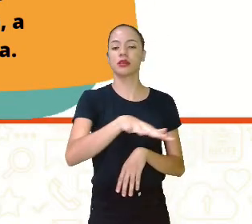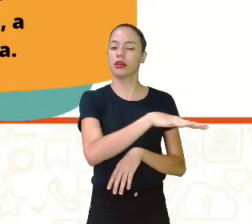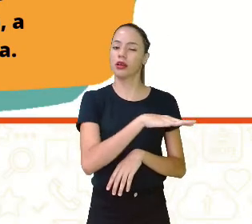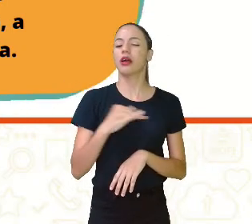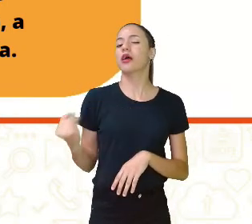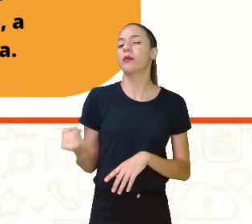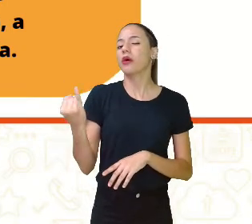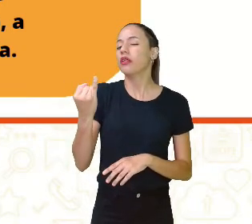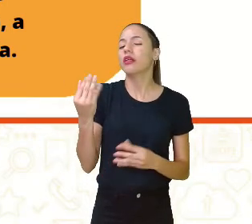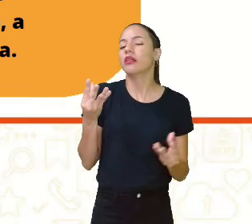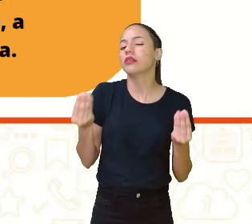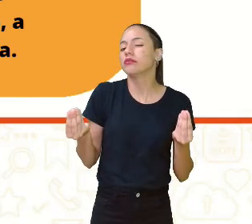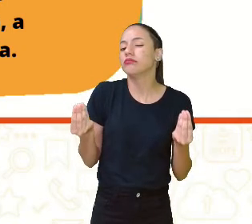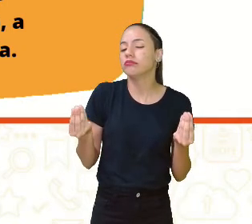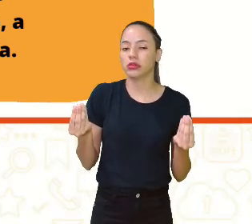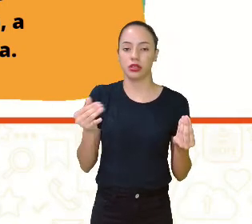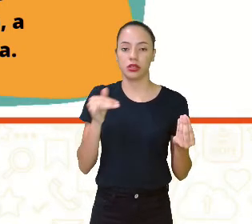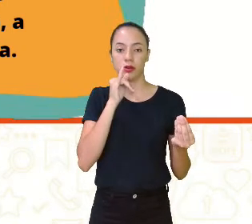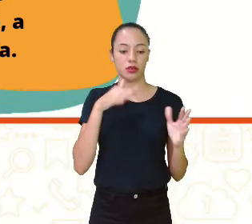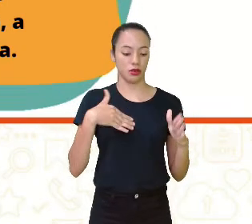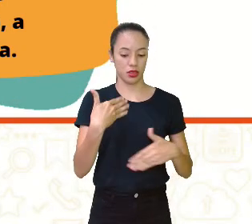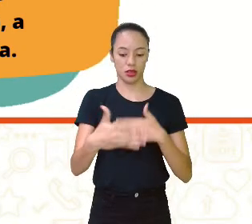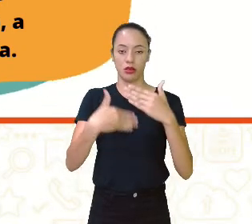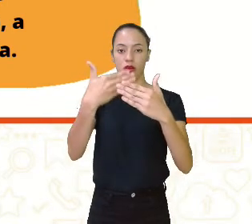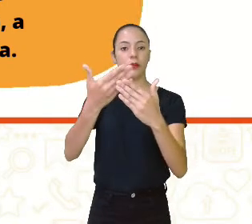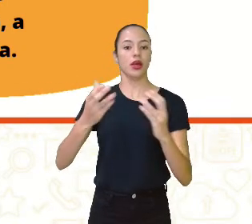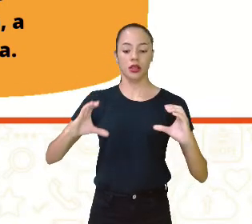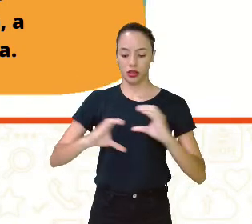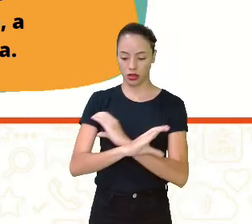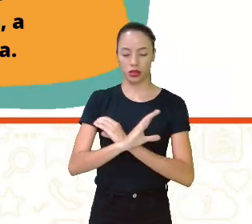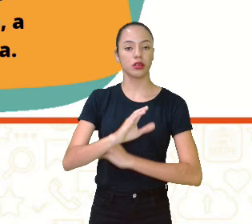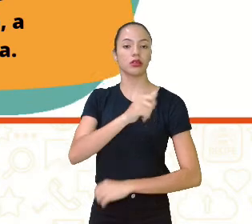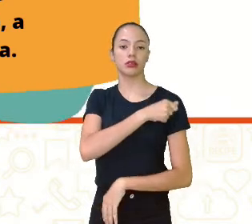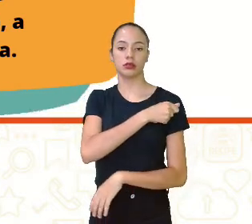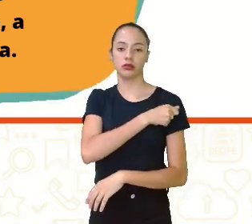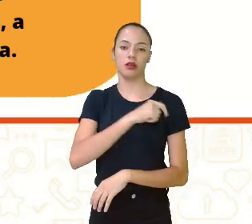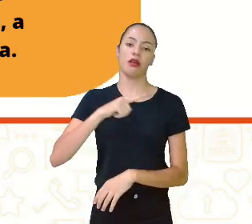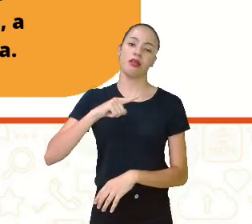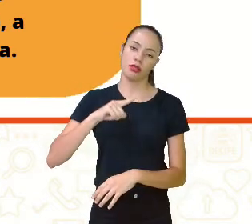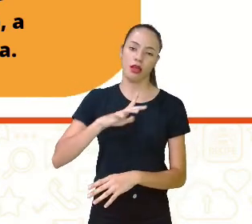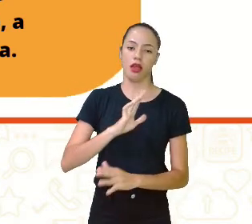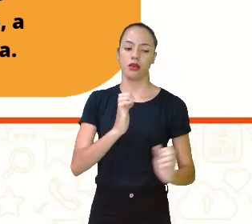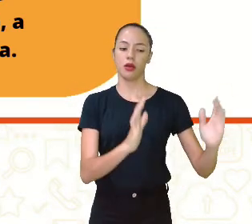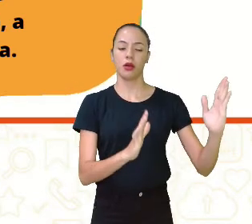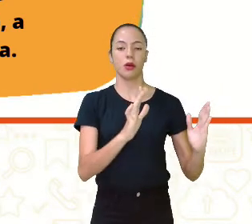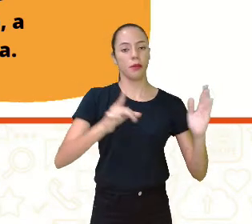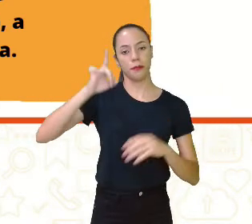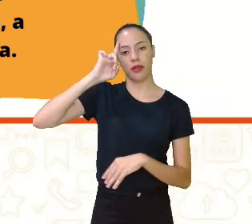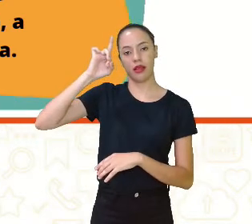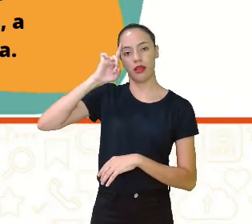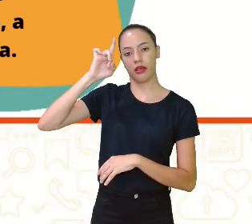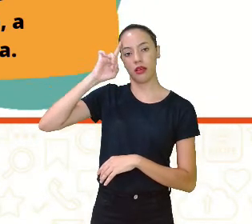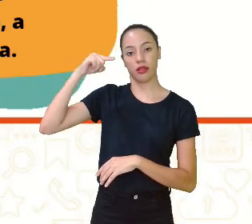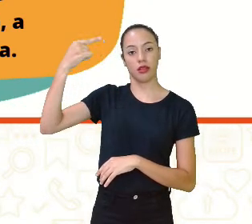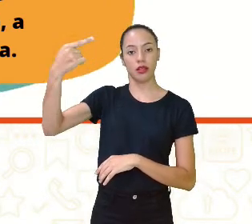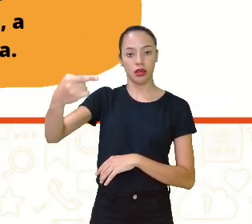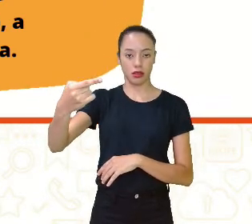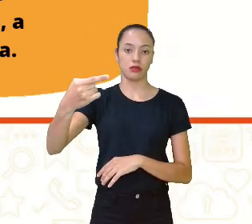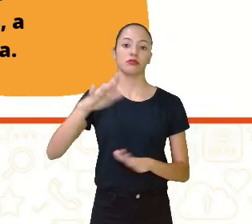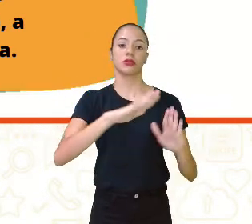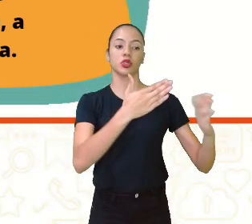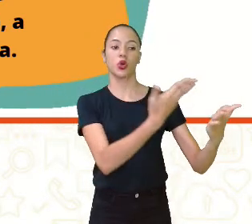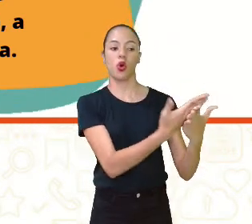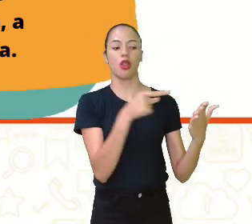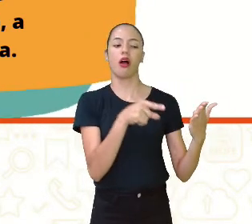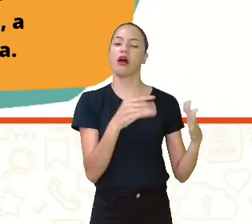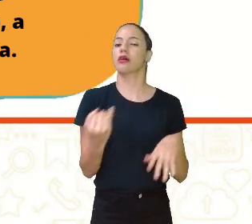para o desenvolvimento integral do estudante. Temos o tempo de rotina escolar, que a rotina é muito importante, para